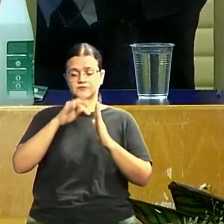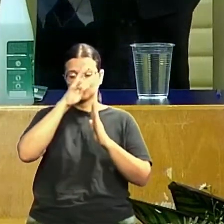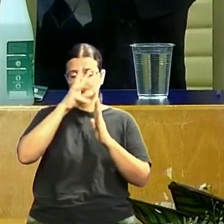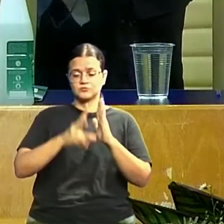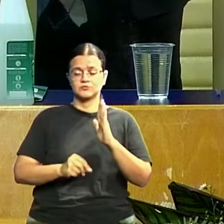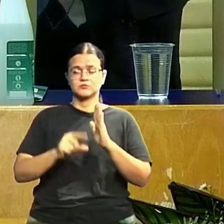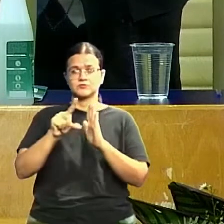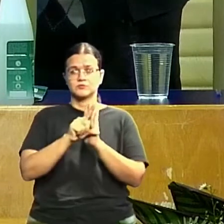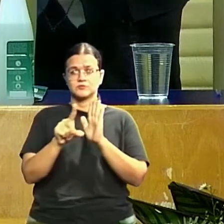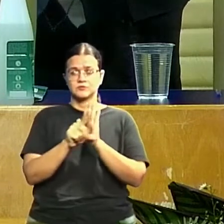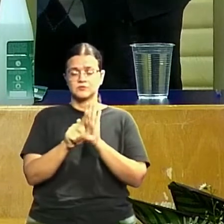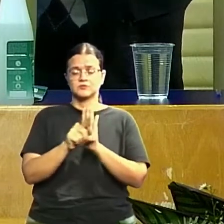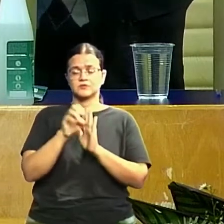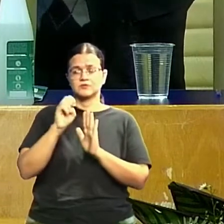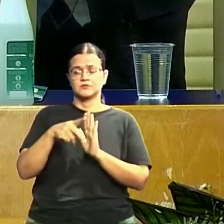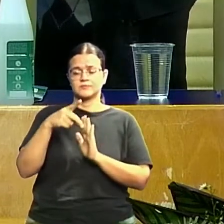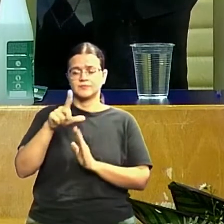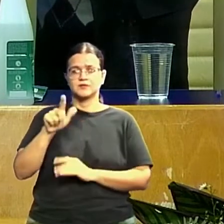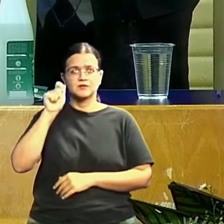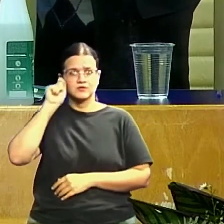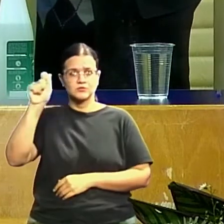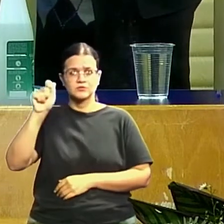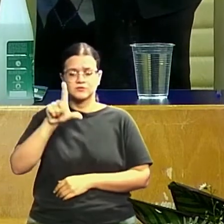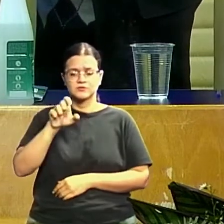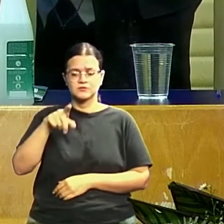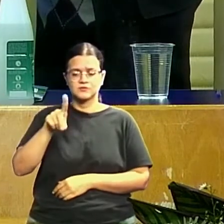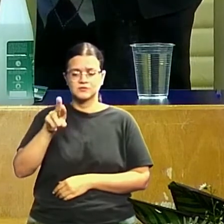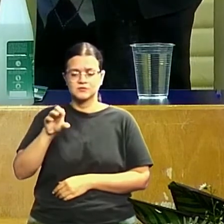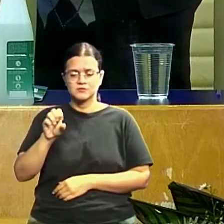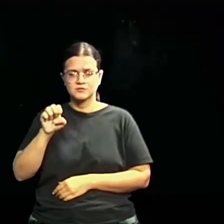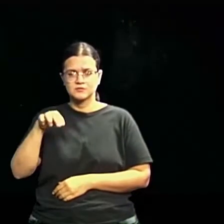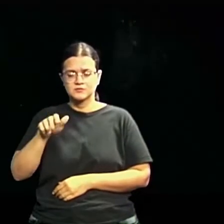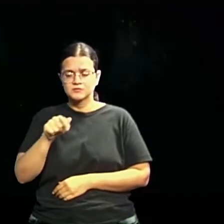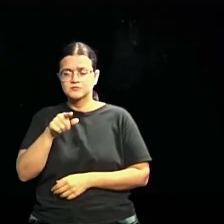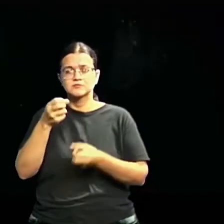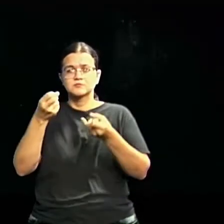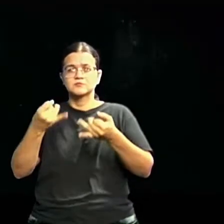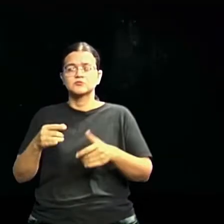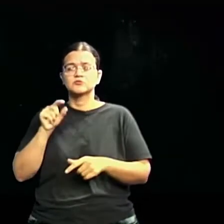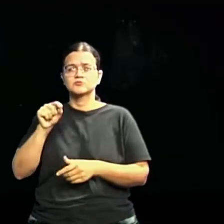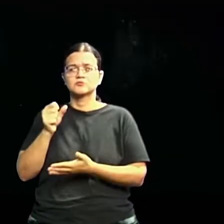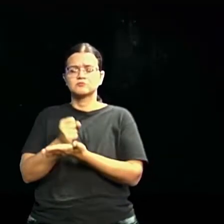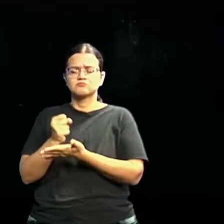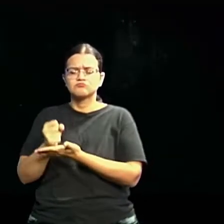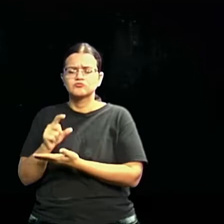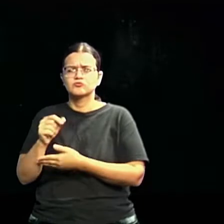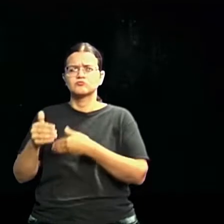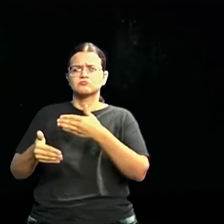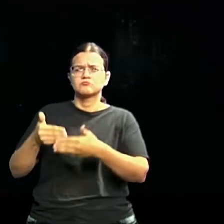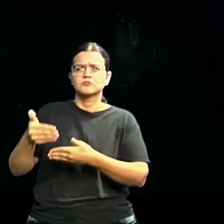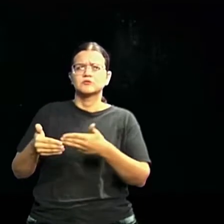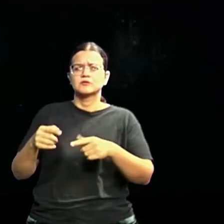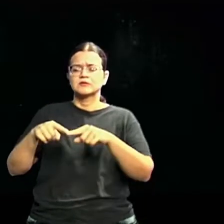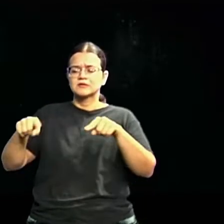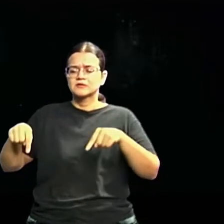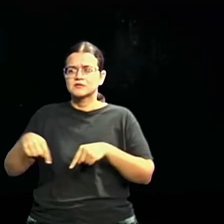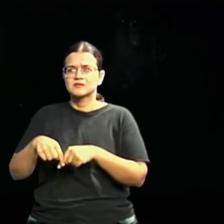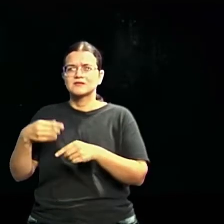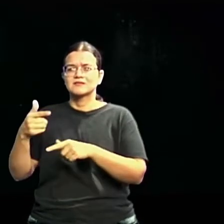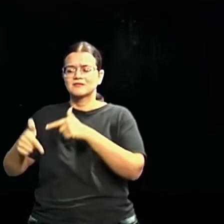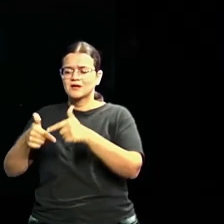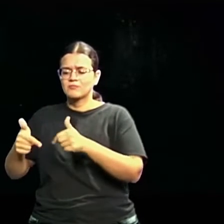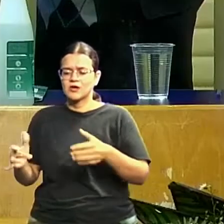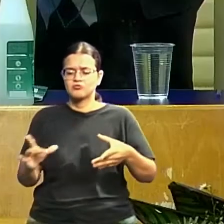integral ao projeto de lei, oriundo da PL de autoria do vereador Leandro Sena, que dispõe sobre a regulamentação e funcionamento dos escritórios